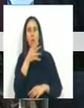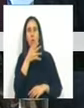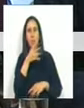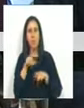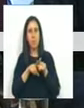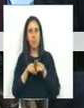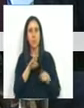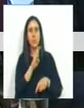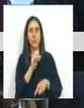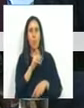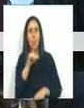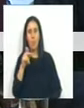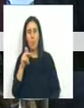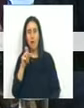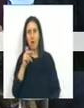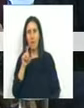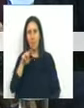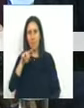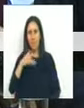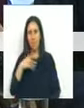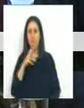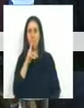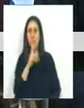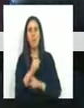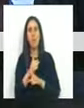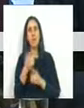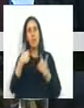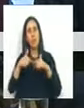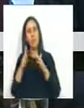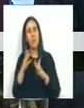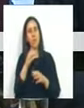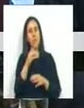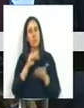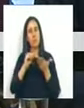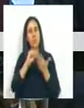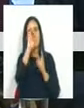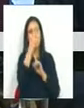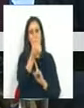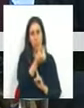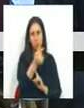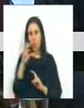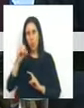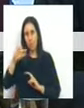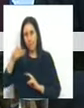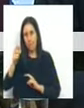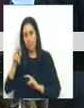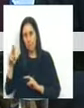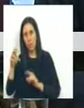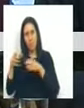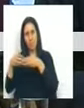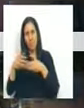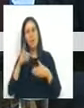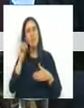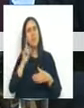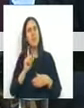Almeida, referiu a reunião que teve com o Estado do Tesouro e com o Koopman e a sua equipa. Eu queria apenas que me deixasse claro qual era a data em